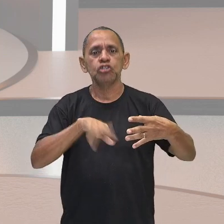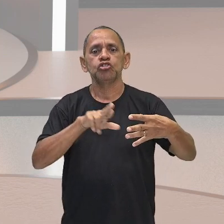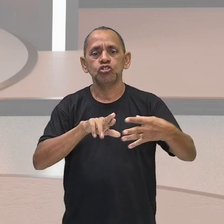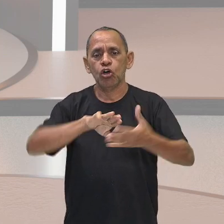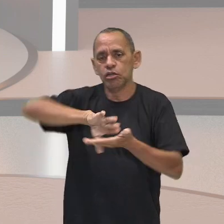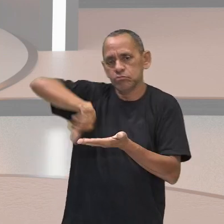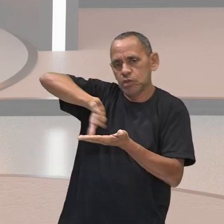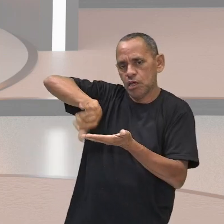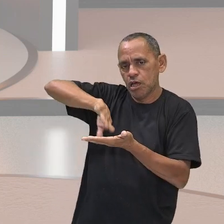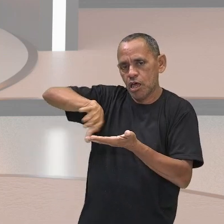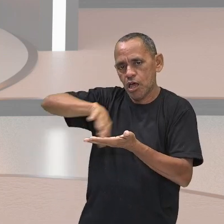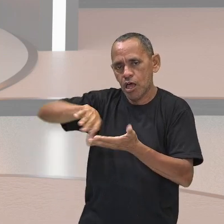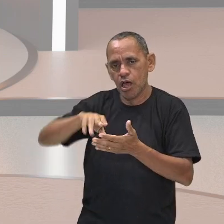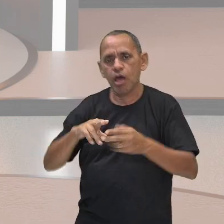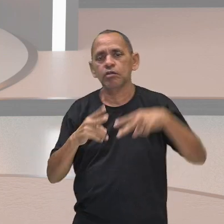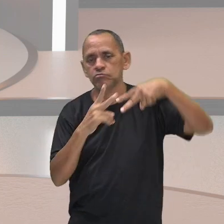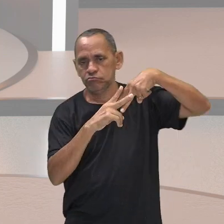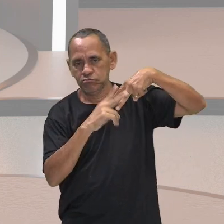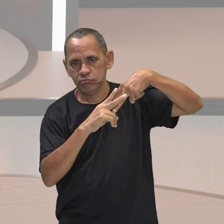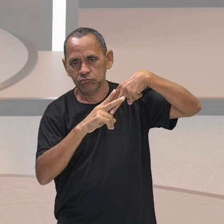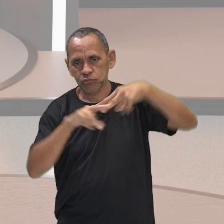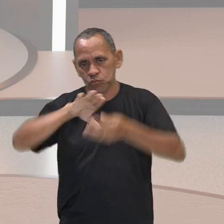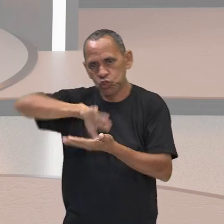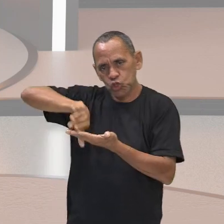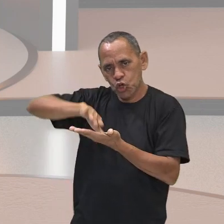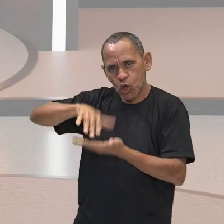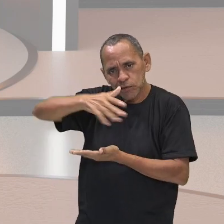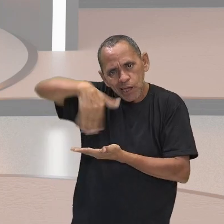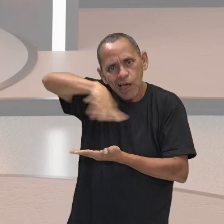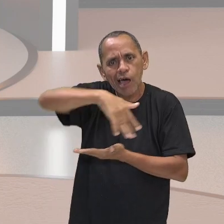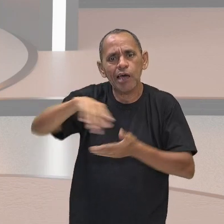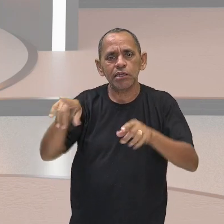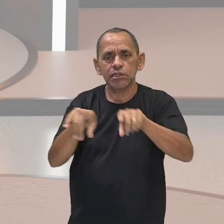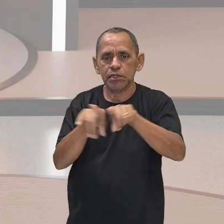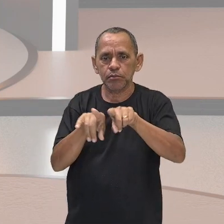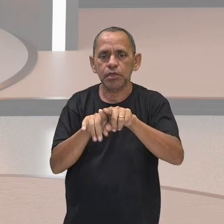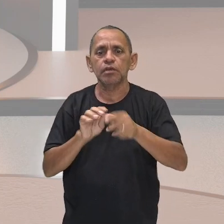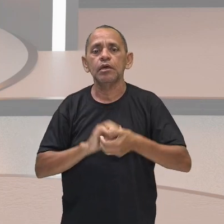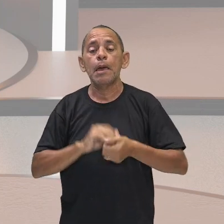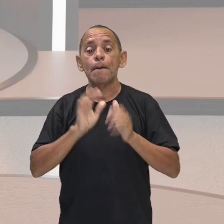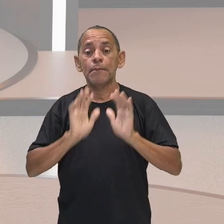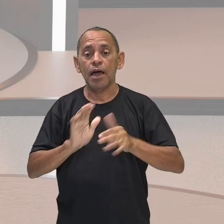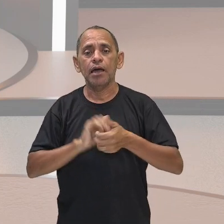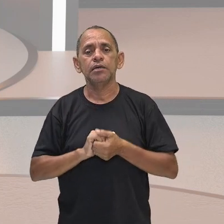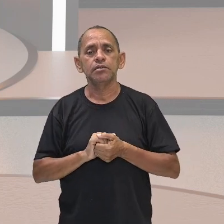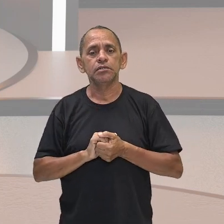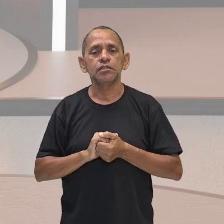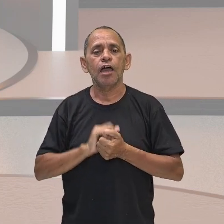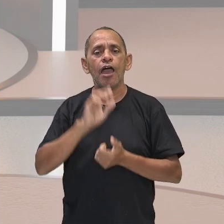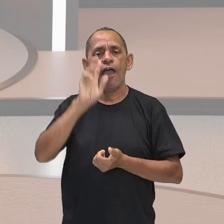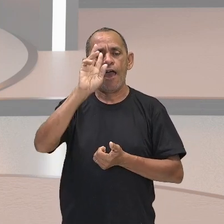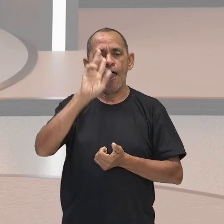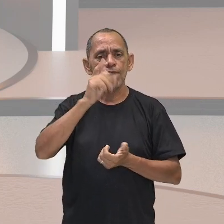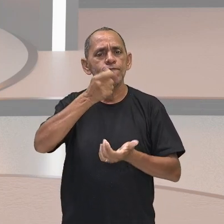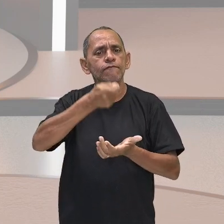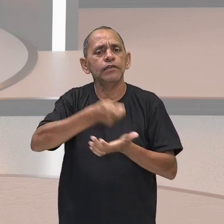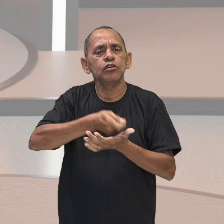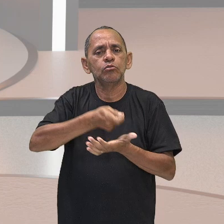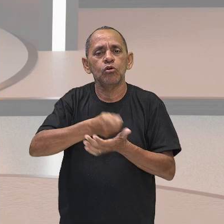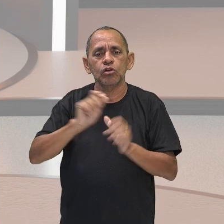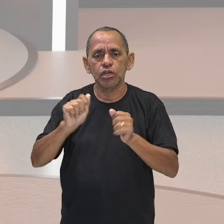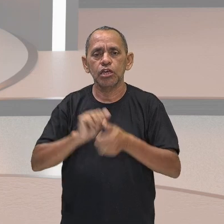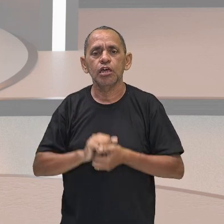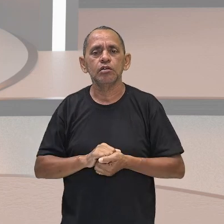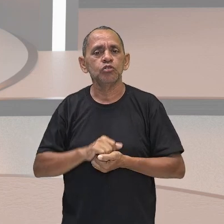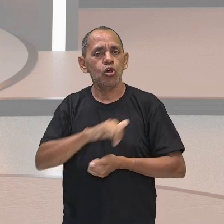disso, Dom Vital, que era então aí o bispo de Olinda, chegou a afirmar que o imperador era súdito do Papa e, como